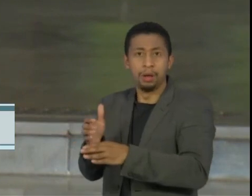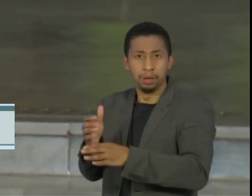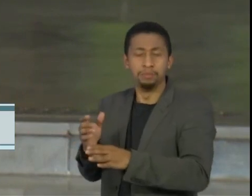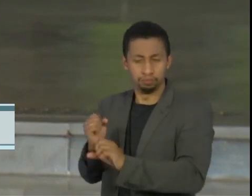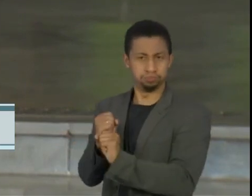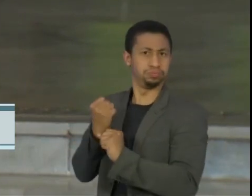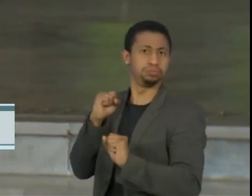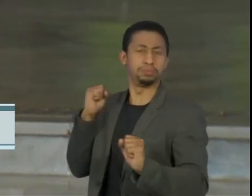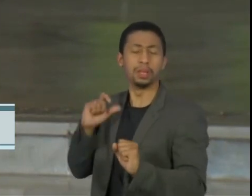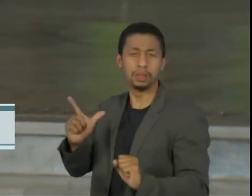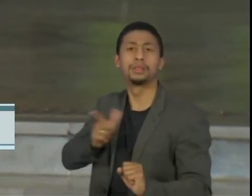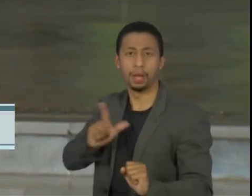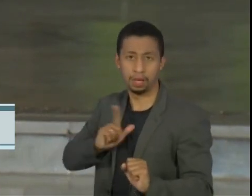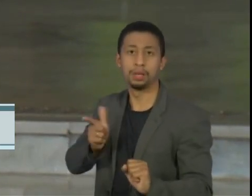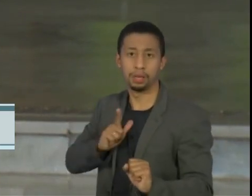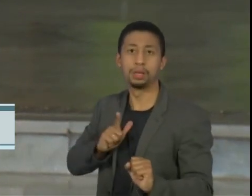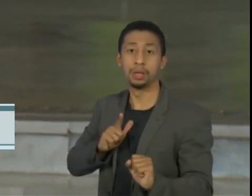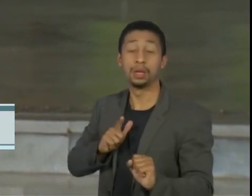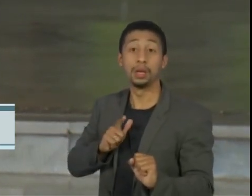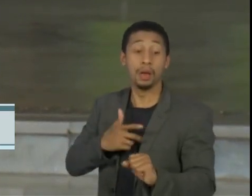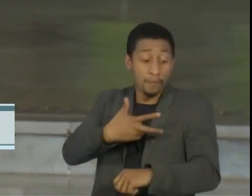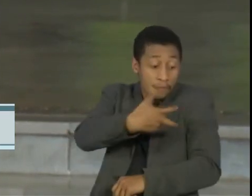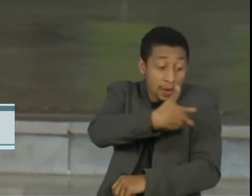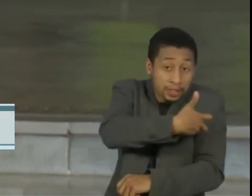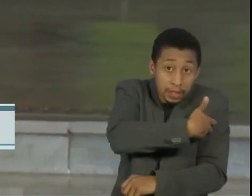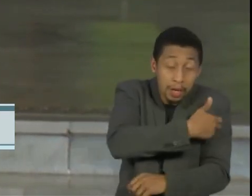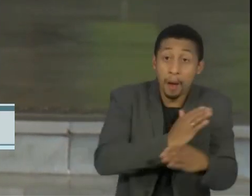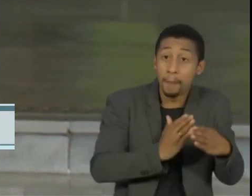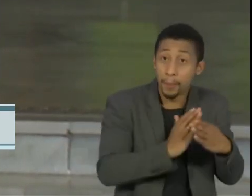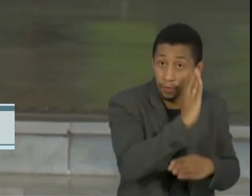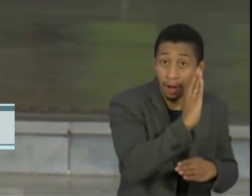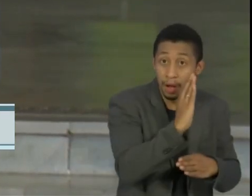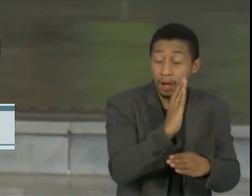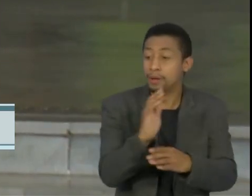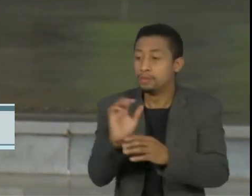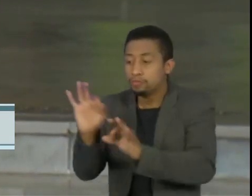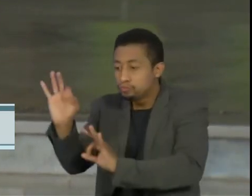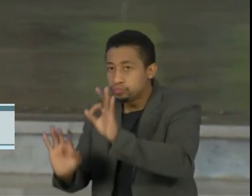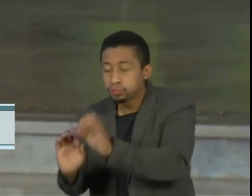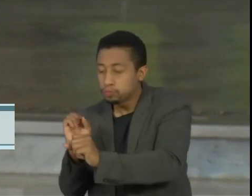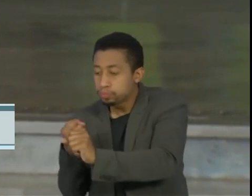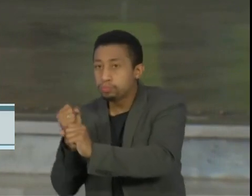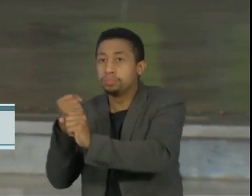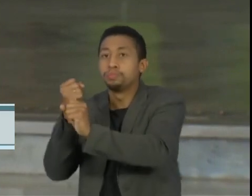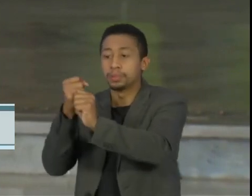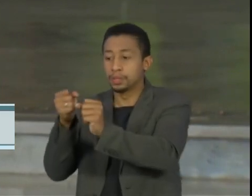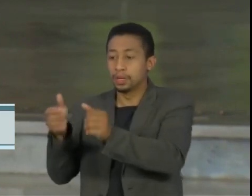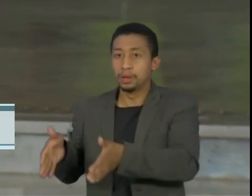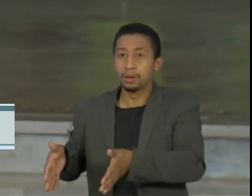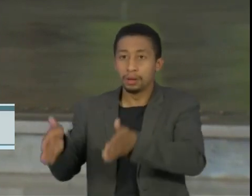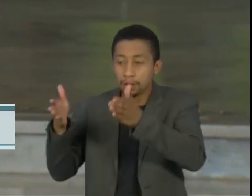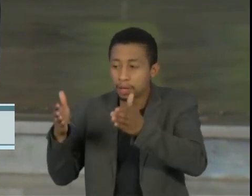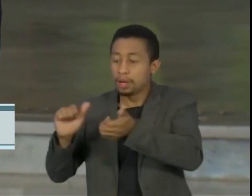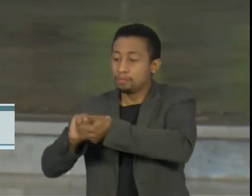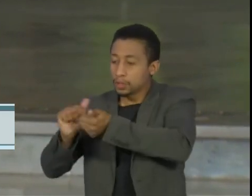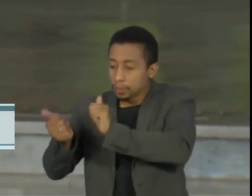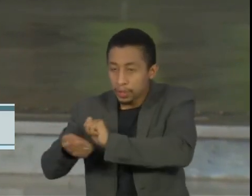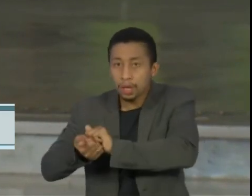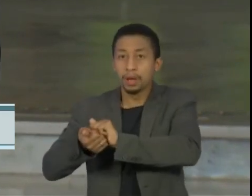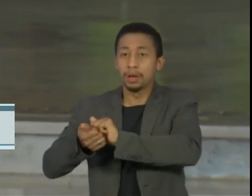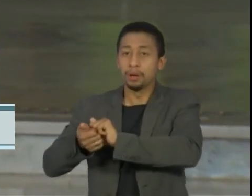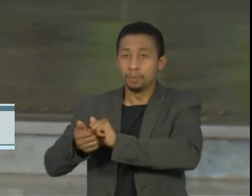tendo a evolução positiva dessa vacina, nós precisamos atuar na reforma dessa área, na adaptação dessa área